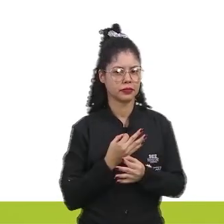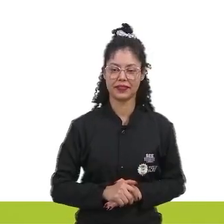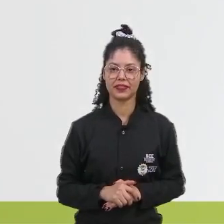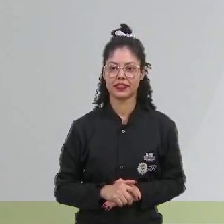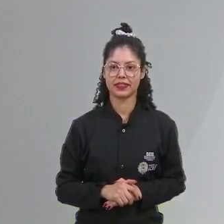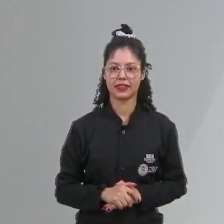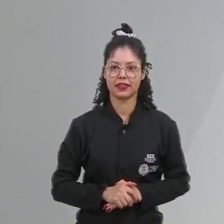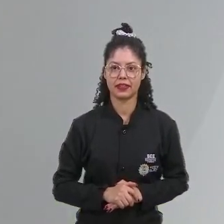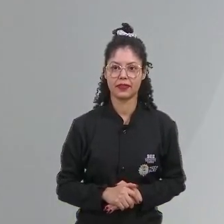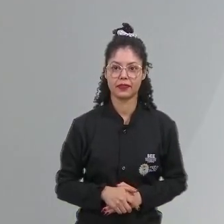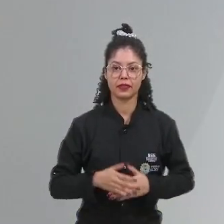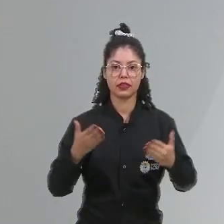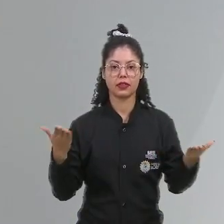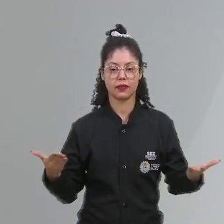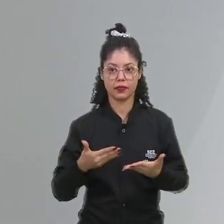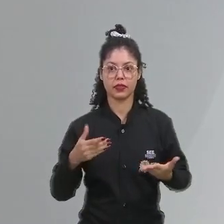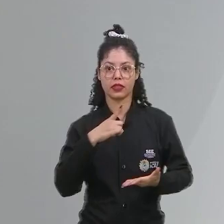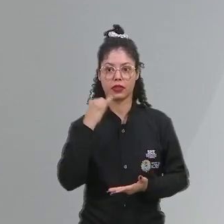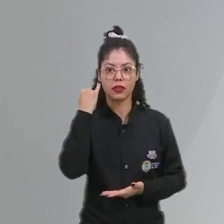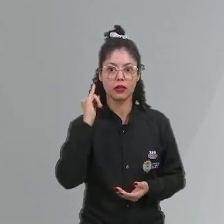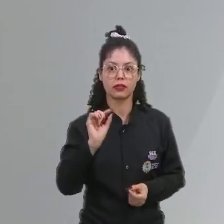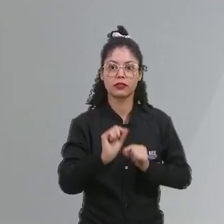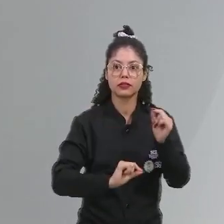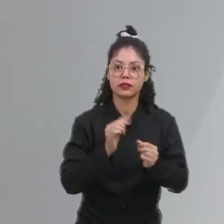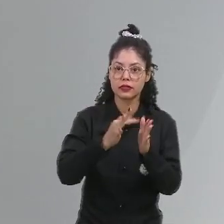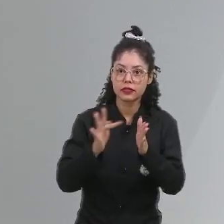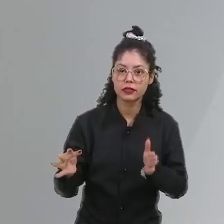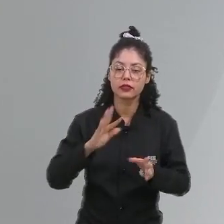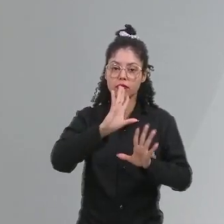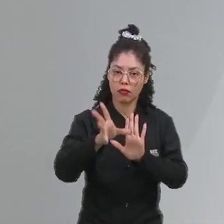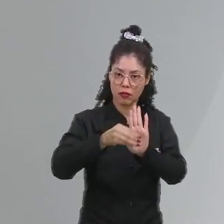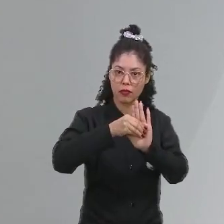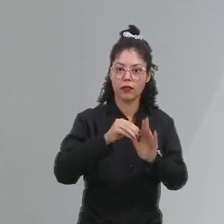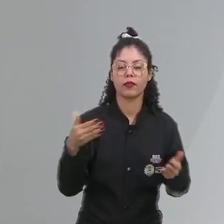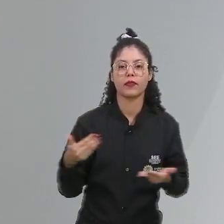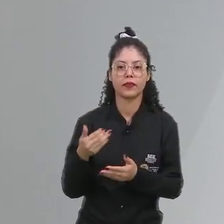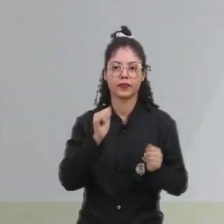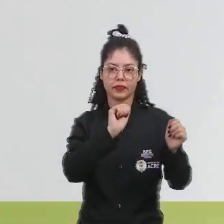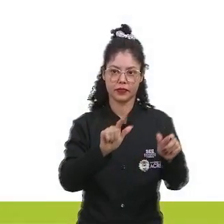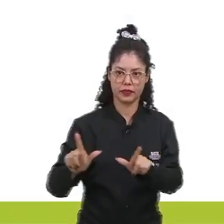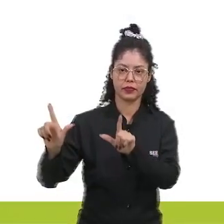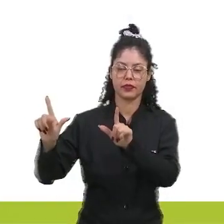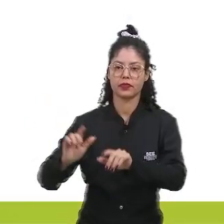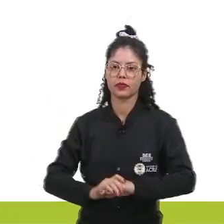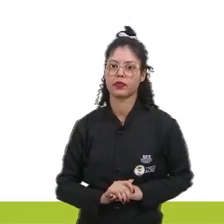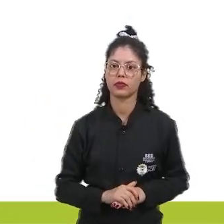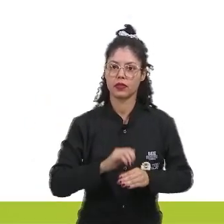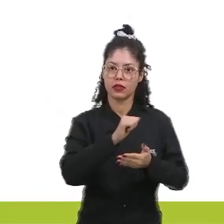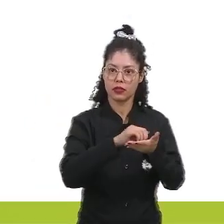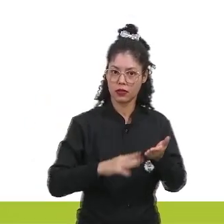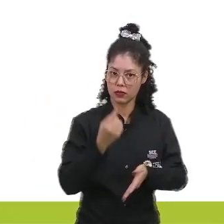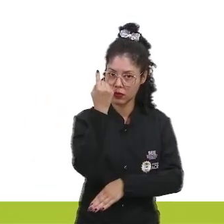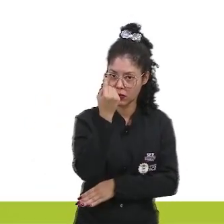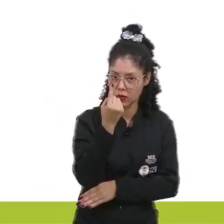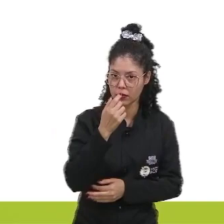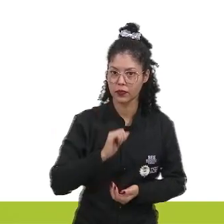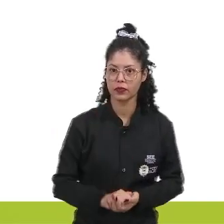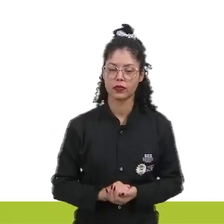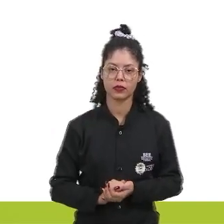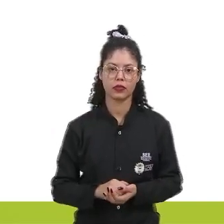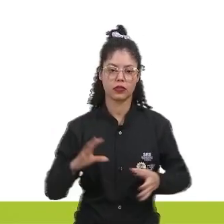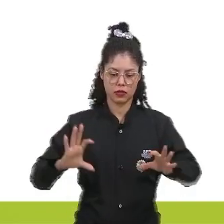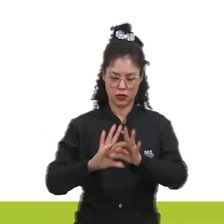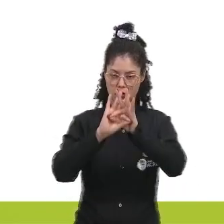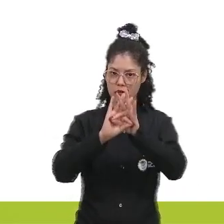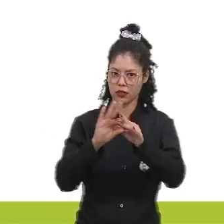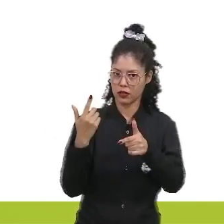né, pessoal? Bem, pessoal, a gente tem uma ideia aqui, ó, de função e aplicação, tá bom? Vamos a ela. Atividade número 1, para a gente começar a